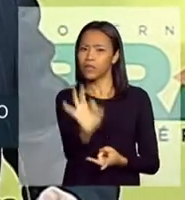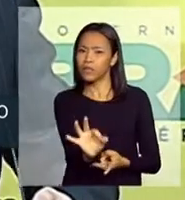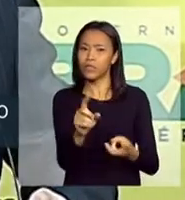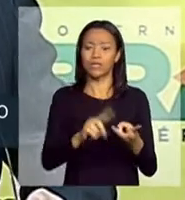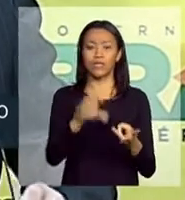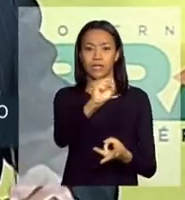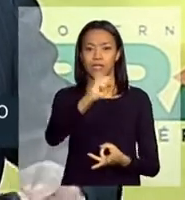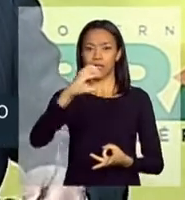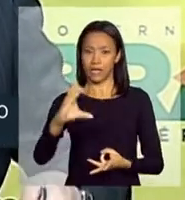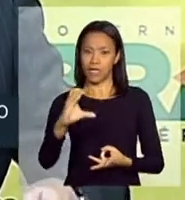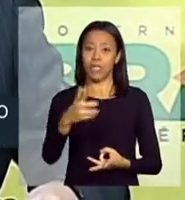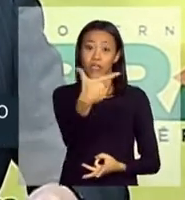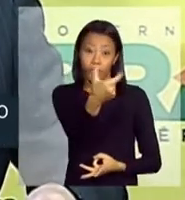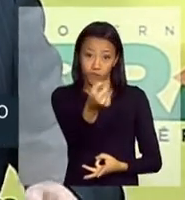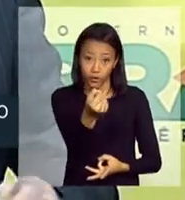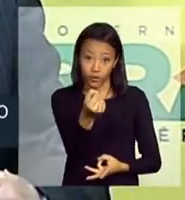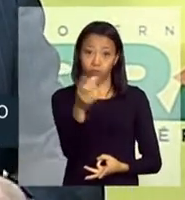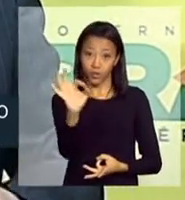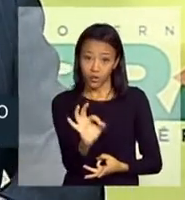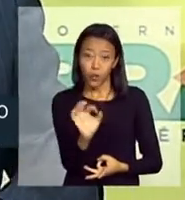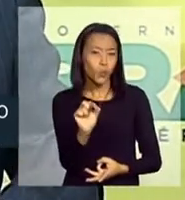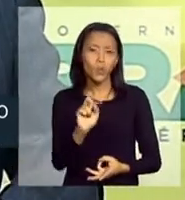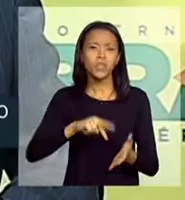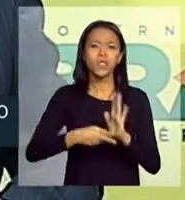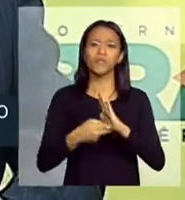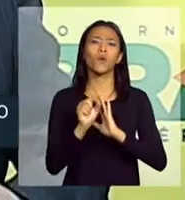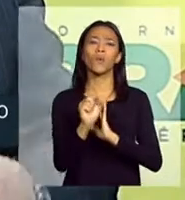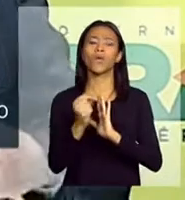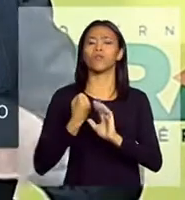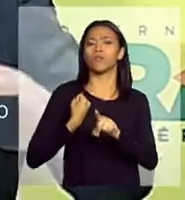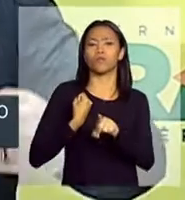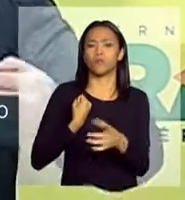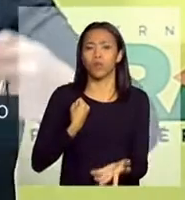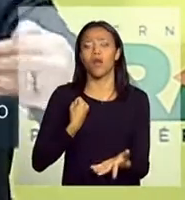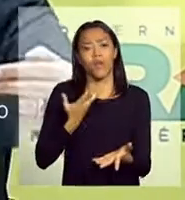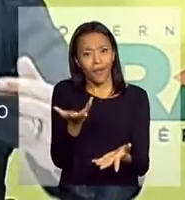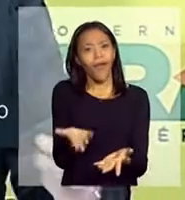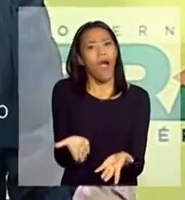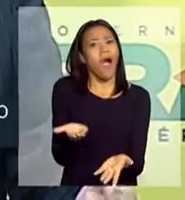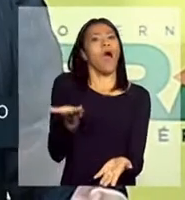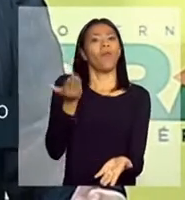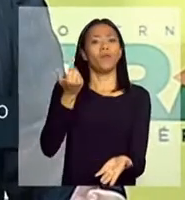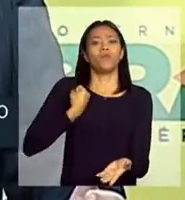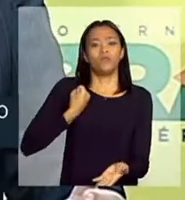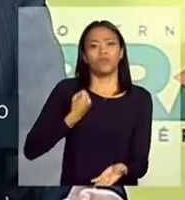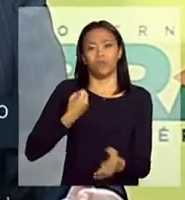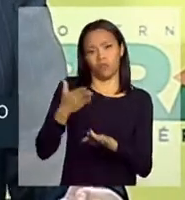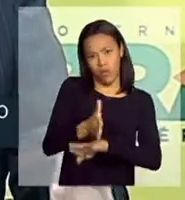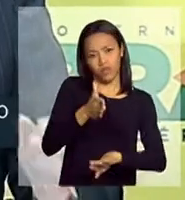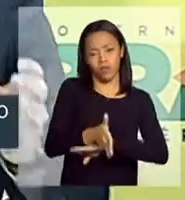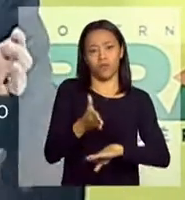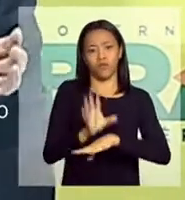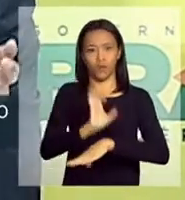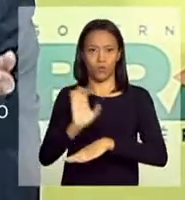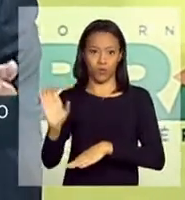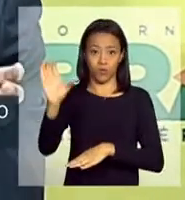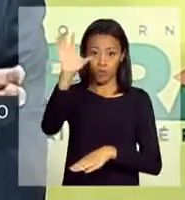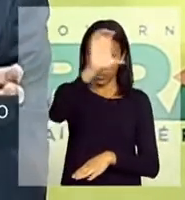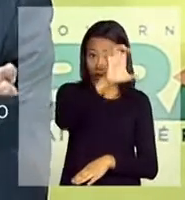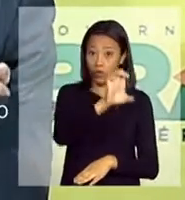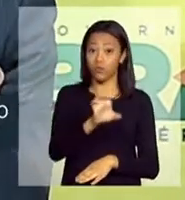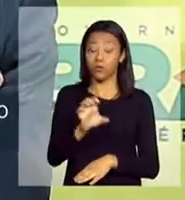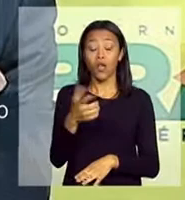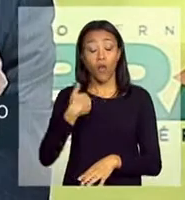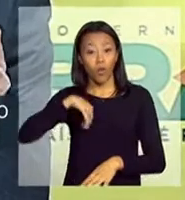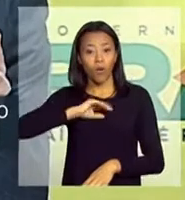por cento em Santa Catarina 20 O quê que significa isso é o que nós queremos que aumente cada vez mais é só participação porque nós temos